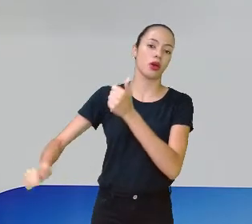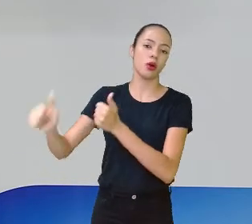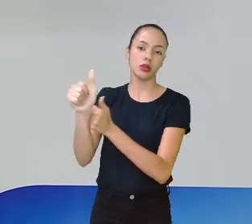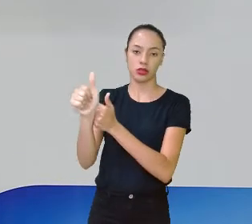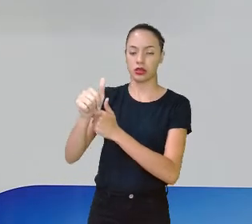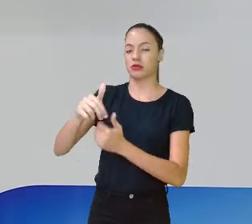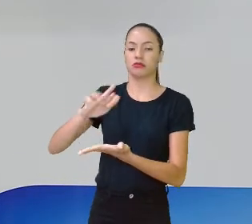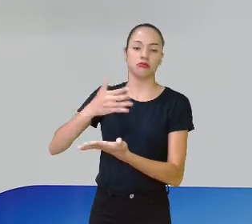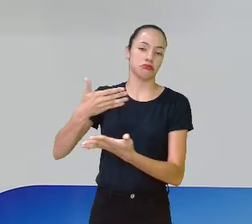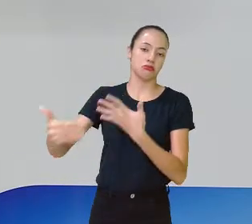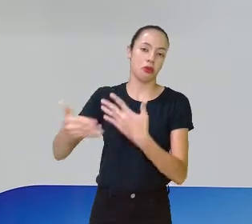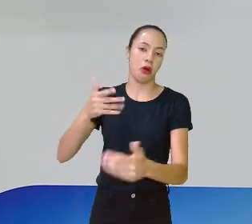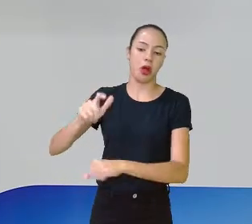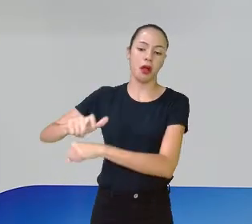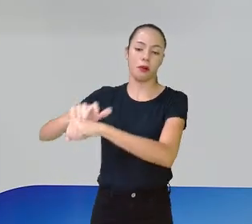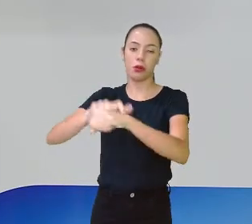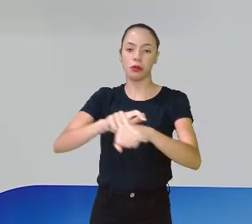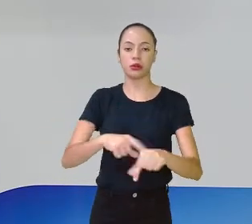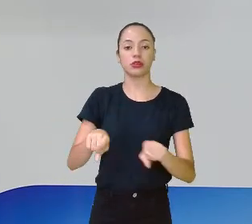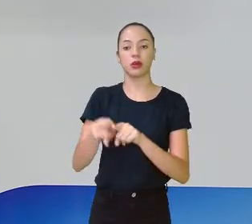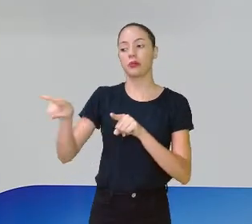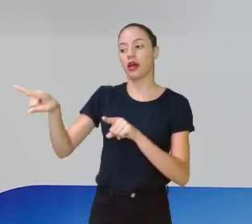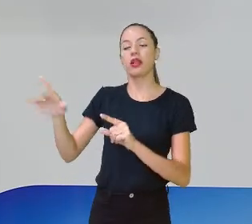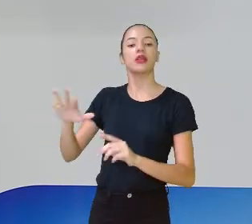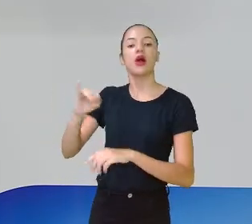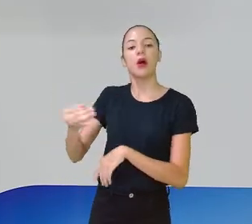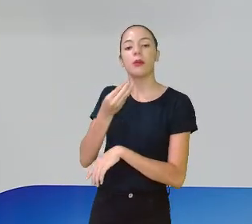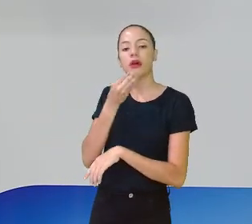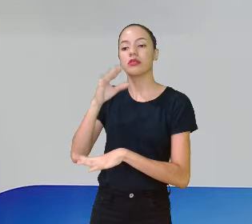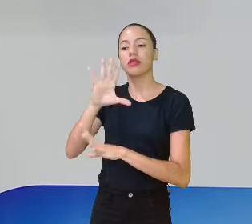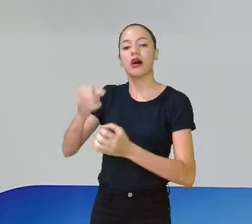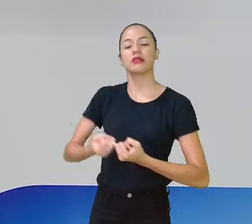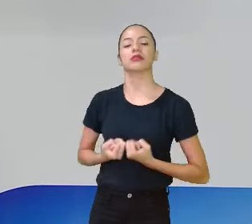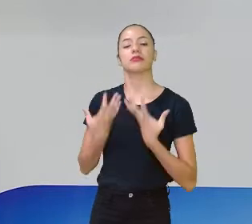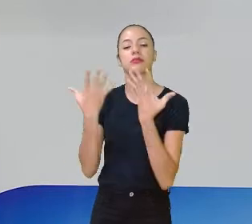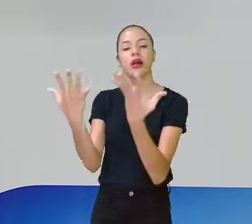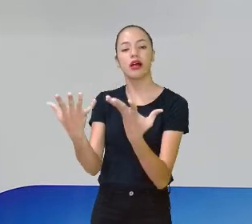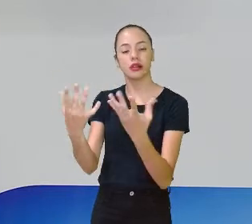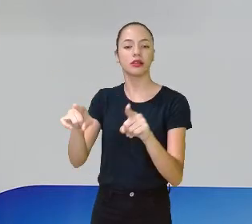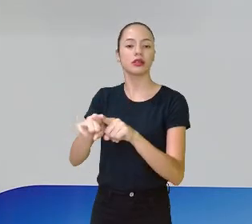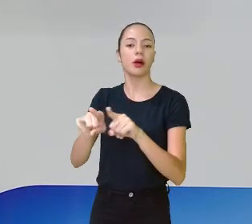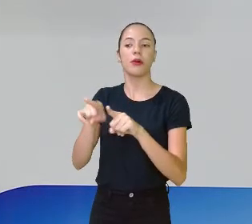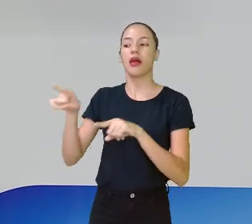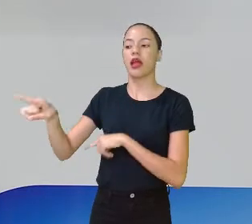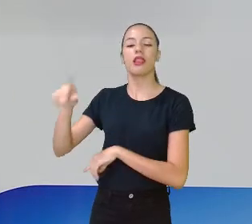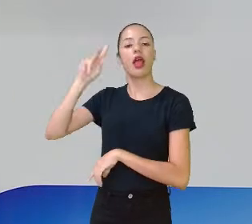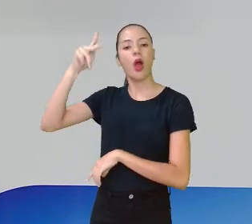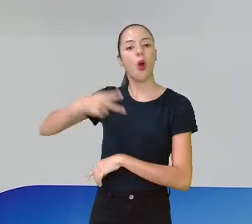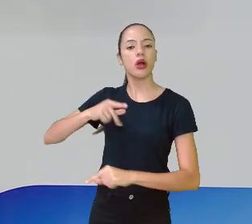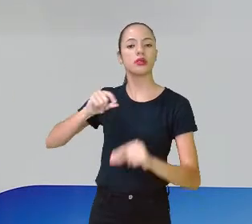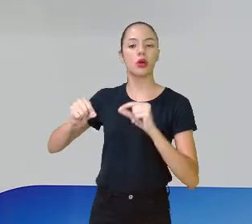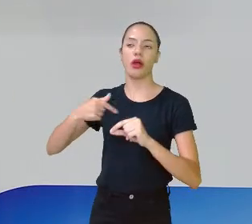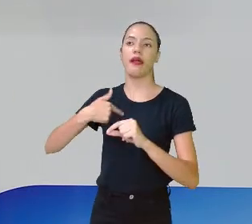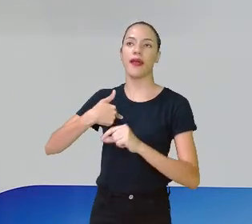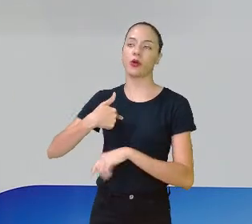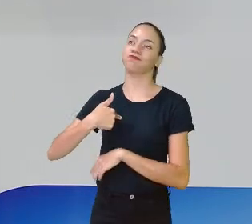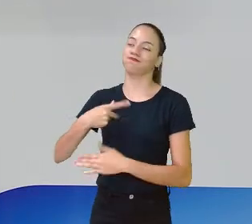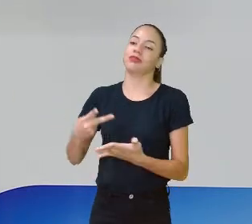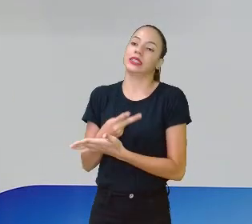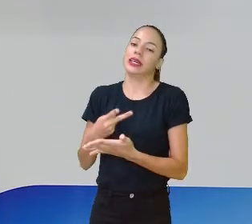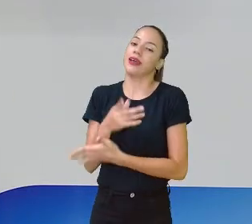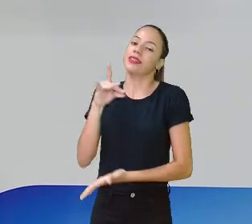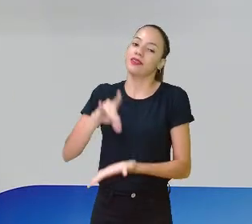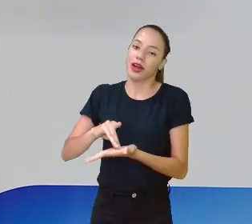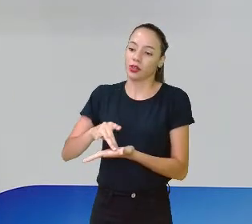dá oportunidade de ele se expressar, dele se defender, ele reconhecer se errou, se